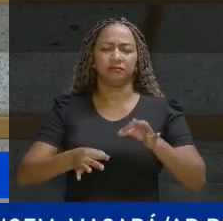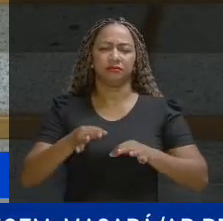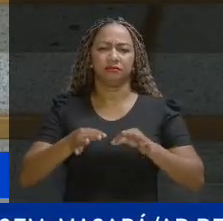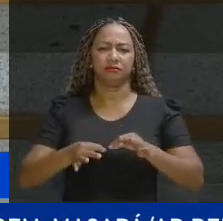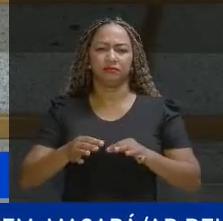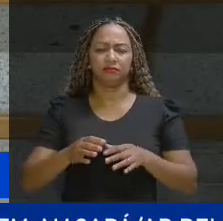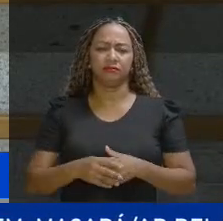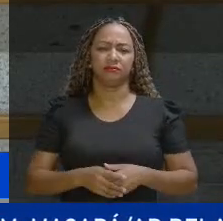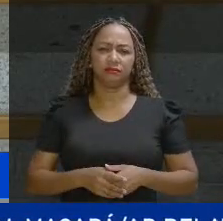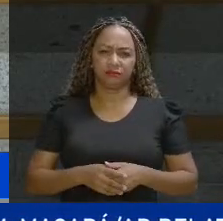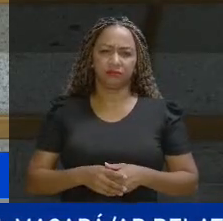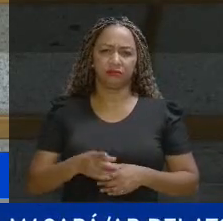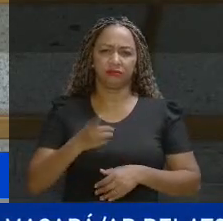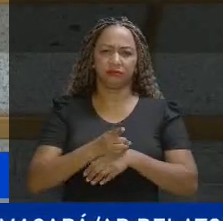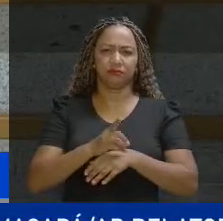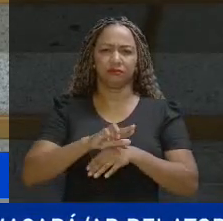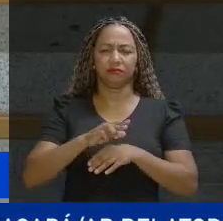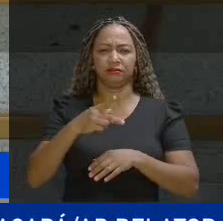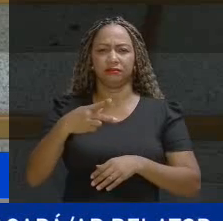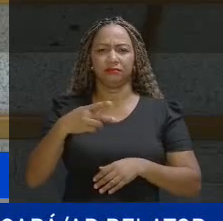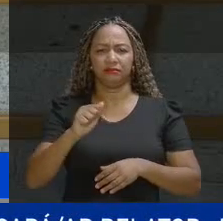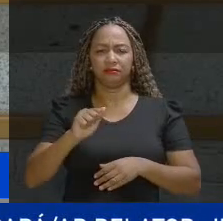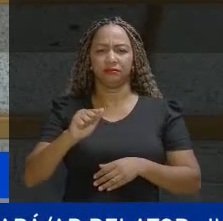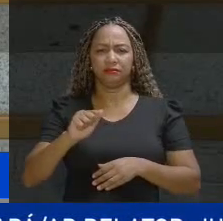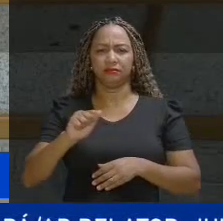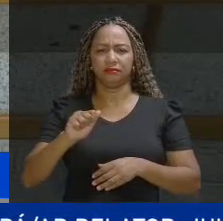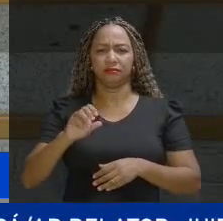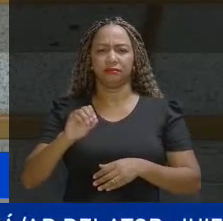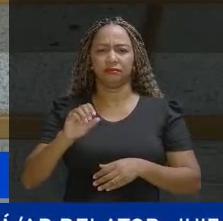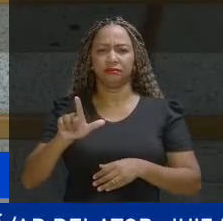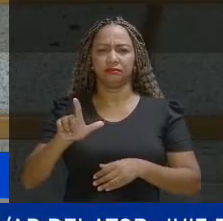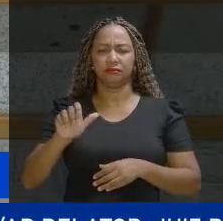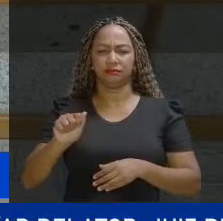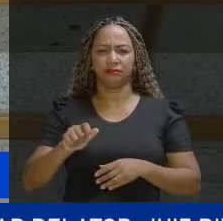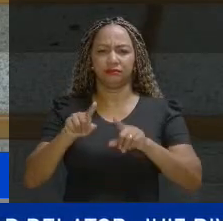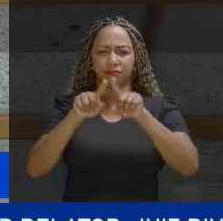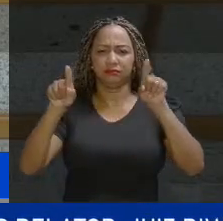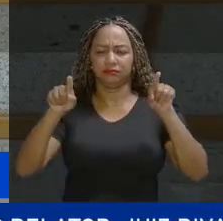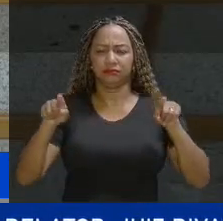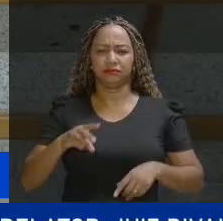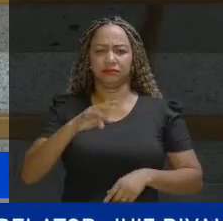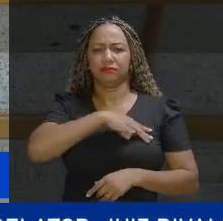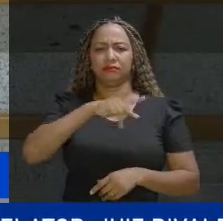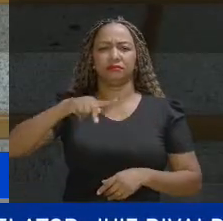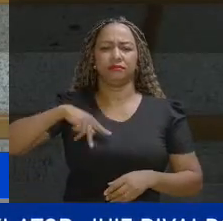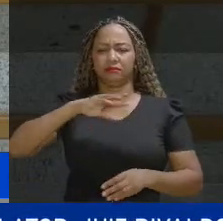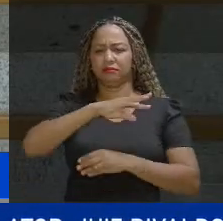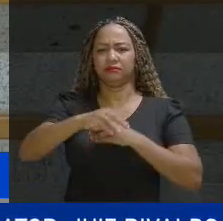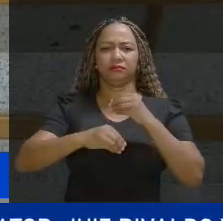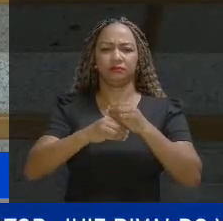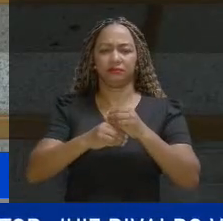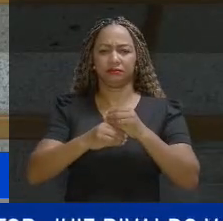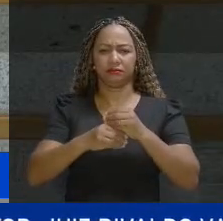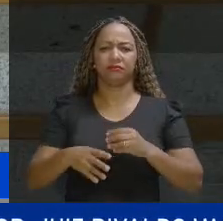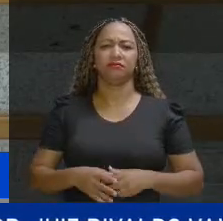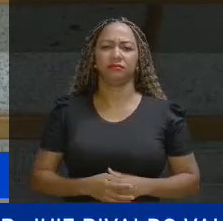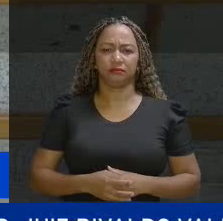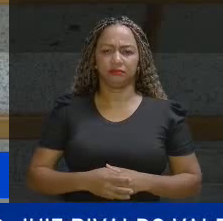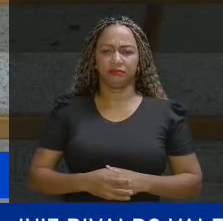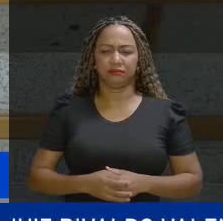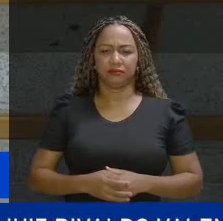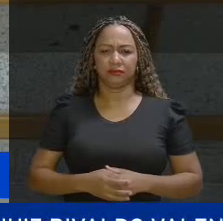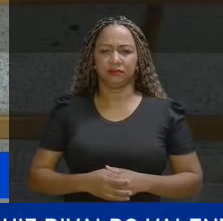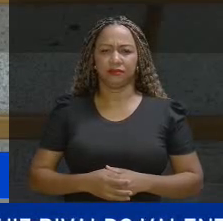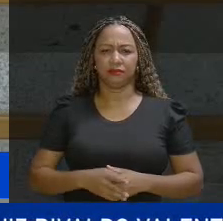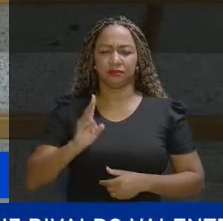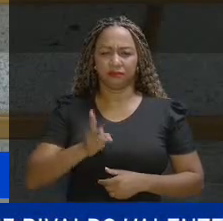senadores, Foco na paz central da mesa. Servidores do Ministério Público, Com a palavra, a Procuradora Regional Eleitoral, doutora